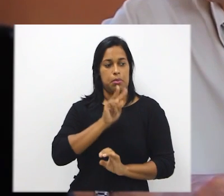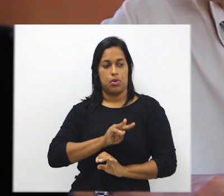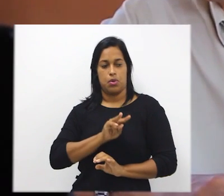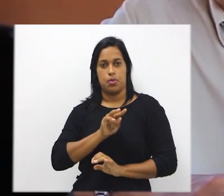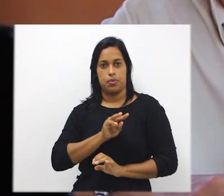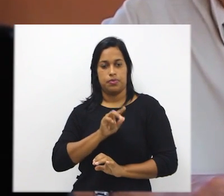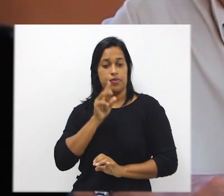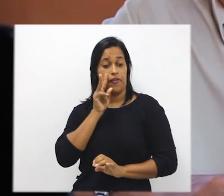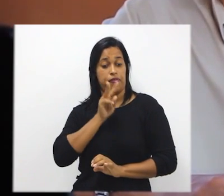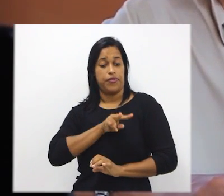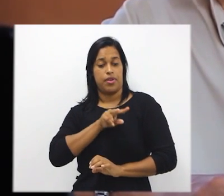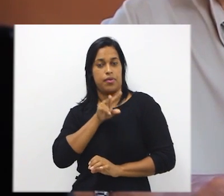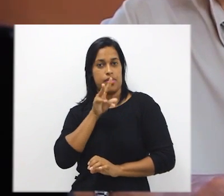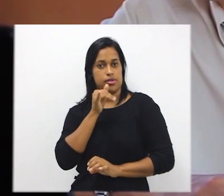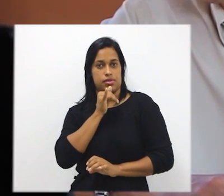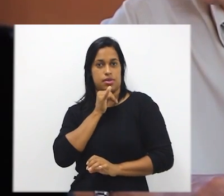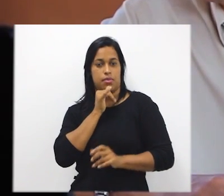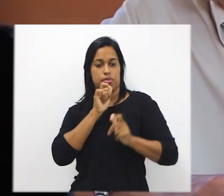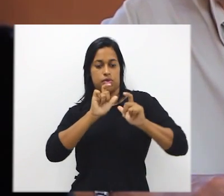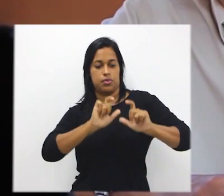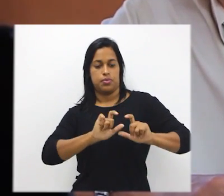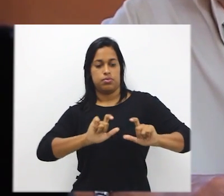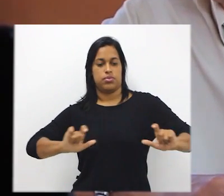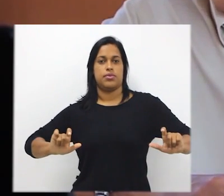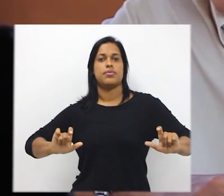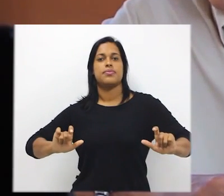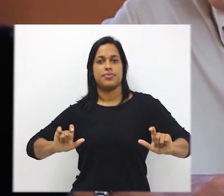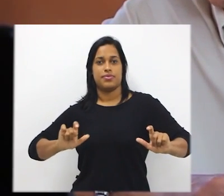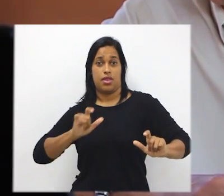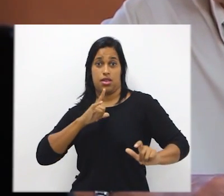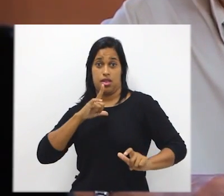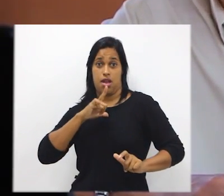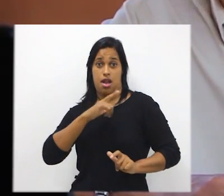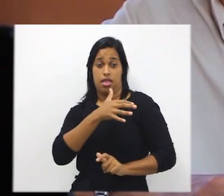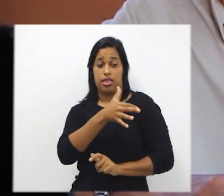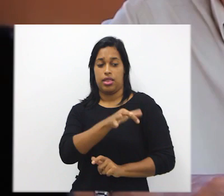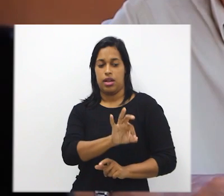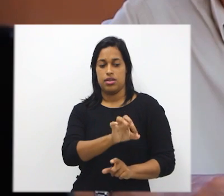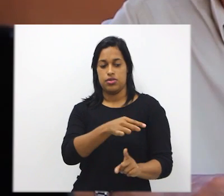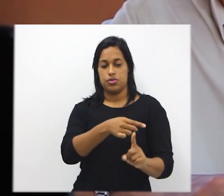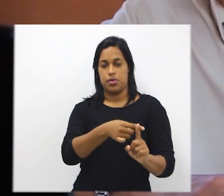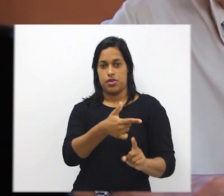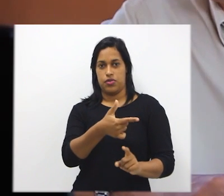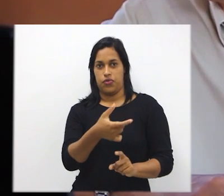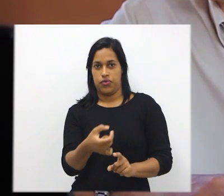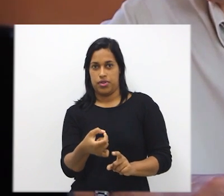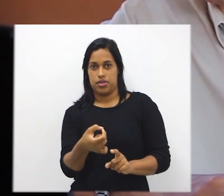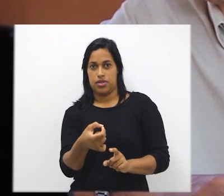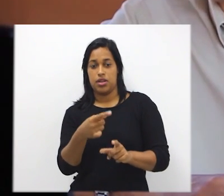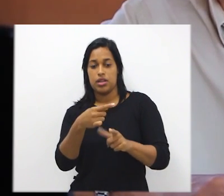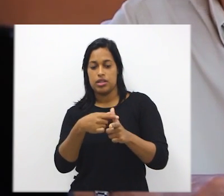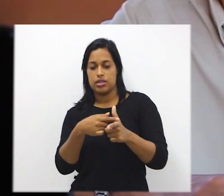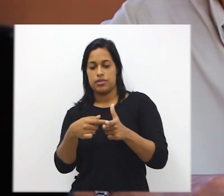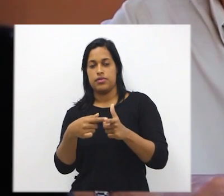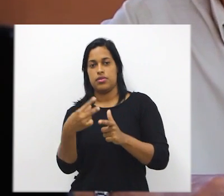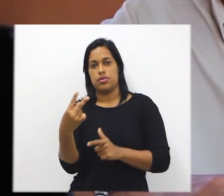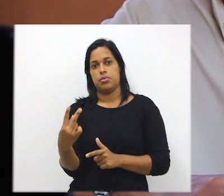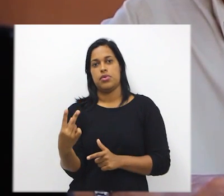abaixo dessa tabela. Eu tenho 10 mais 20 dividido por